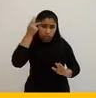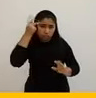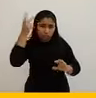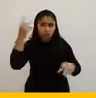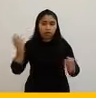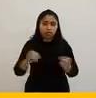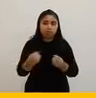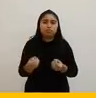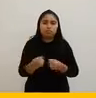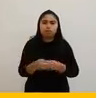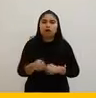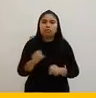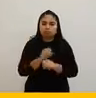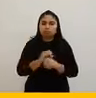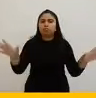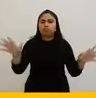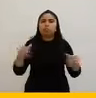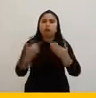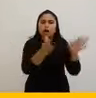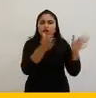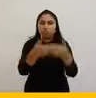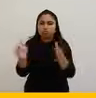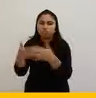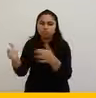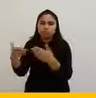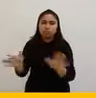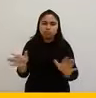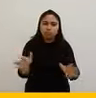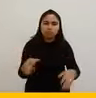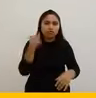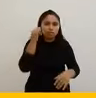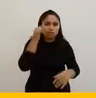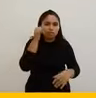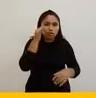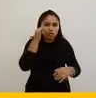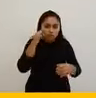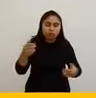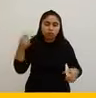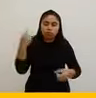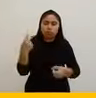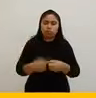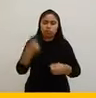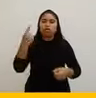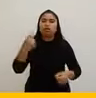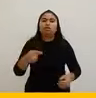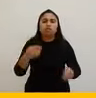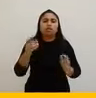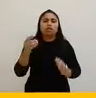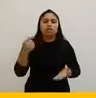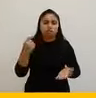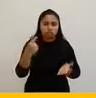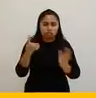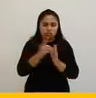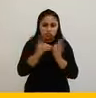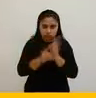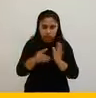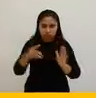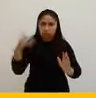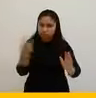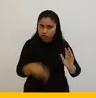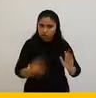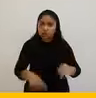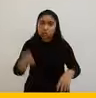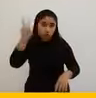liberações cautelosas, nós editamos o decreto municipal que passa a vigorar a partir